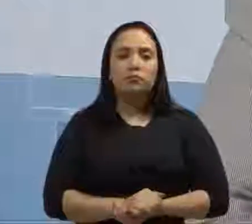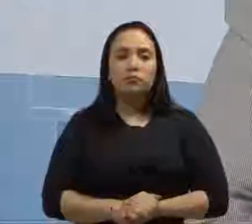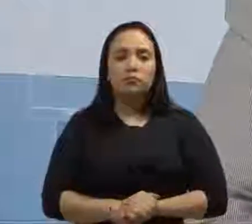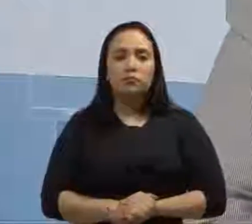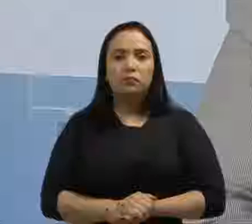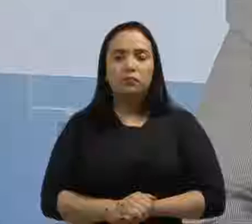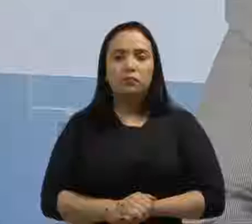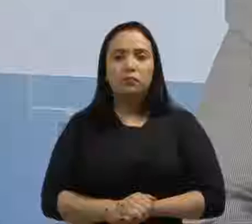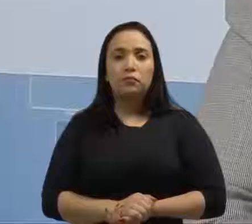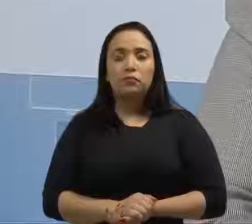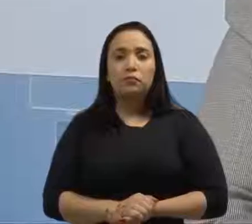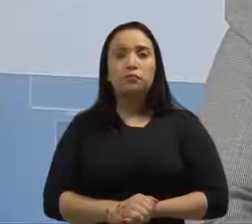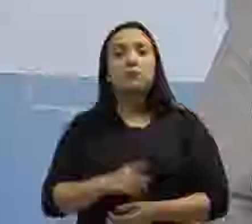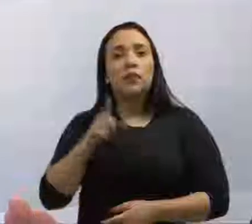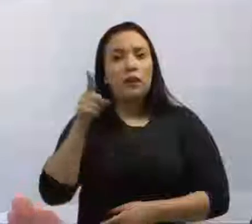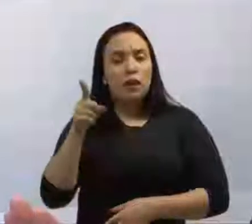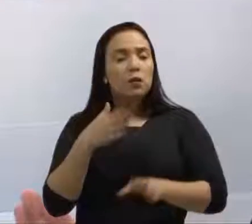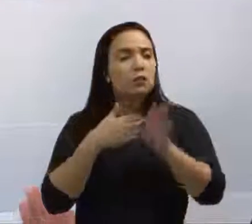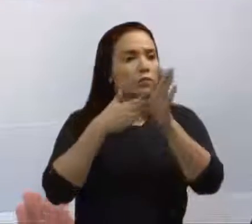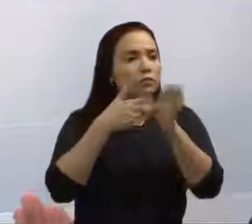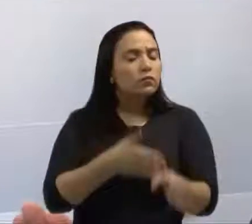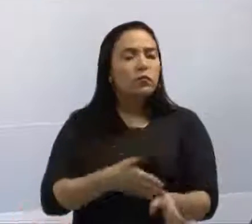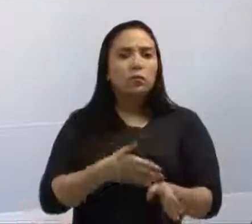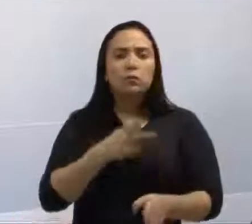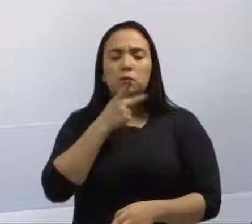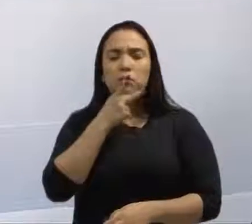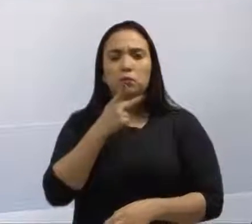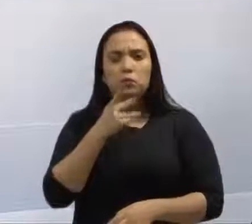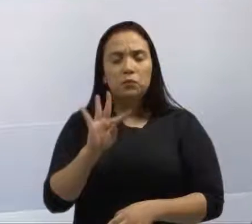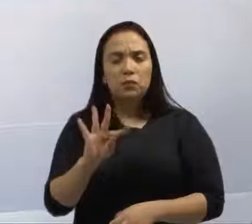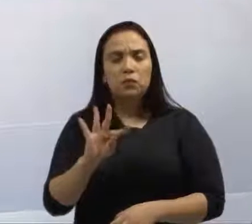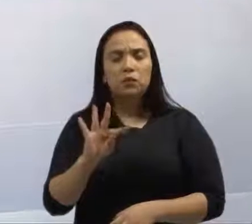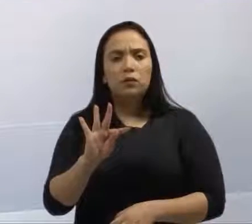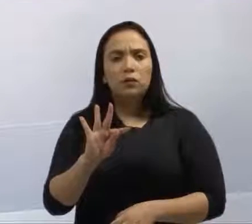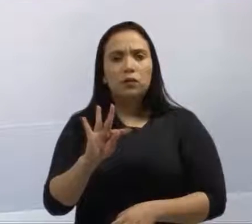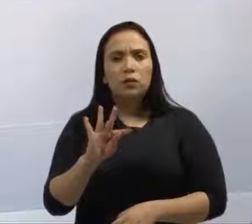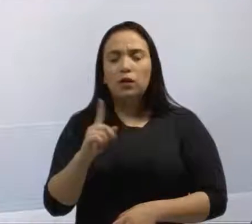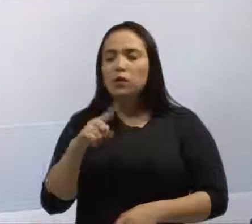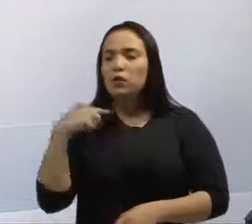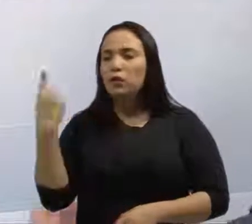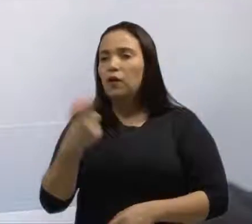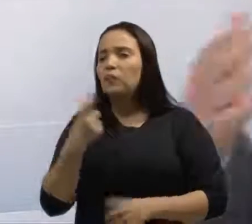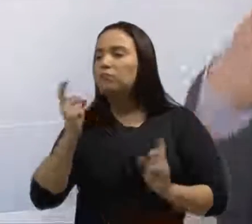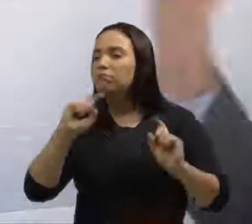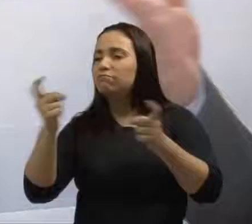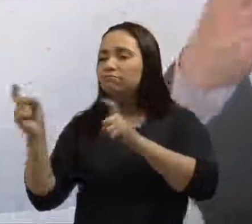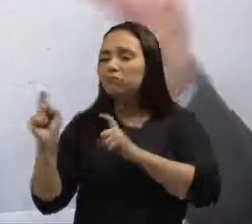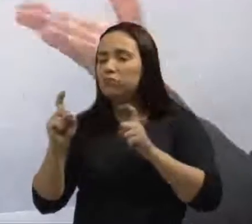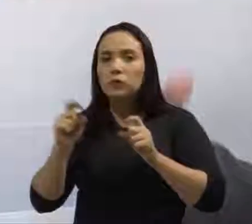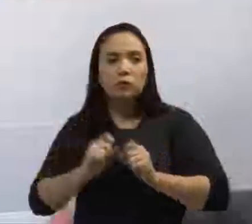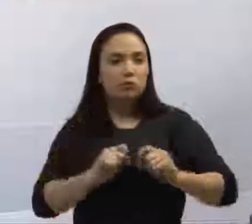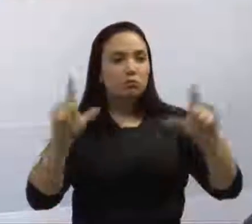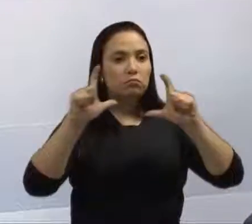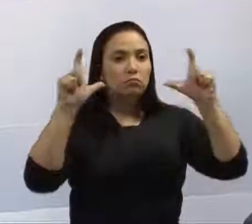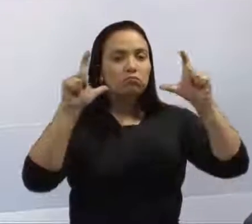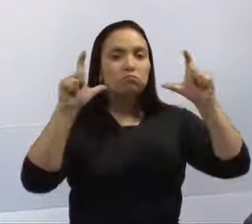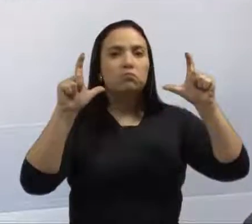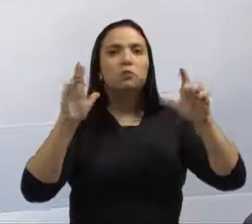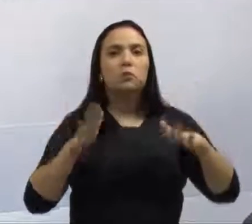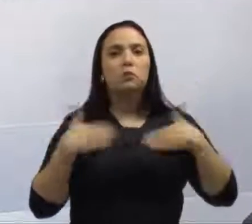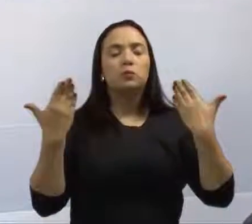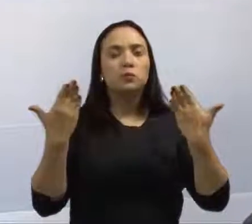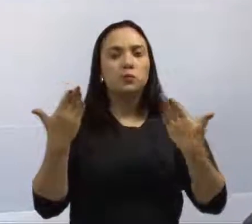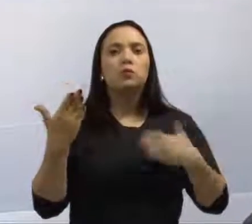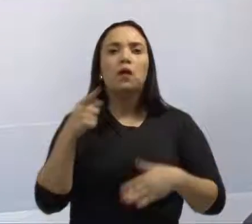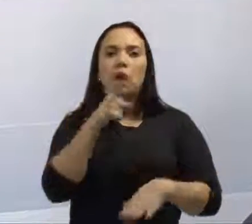partidariamente o que o partido definir. Diga de passagem, ele tem demonstrado uma fidelidade ao Partido dos Trabalhadores, que até nós discutindo, eu, Carlos Frederico, não